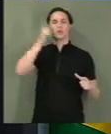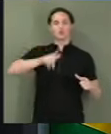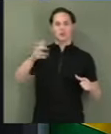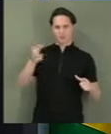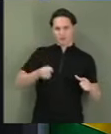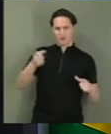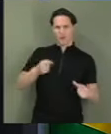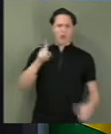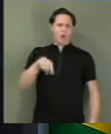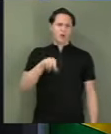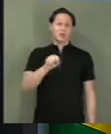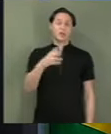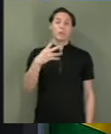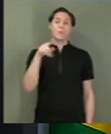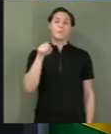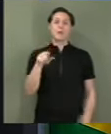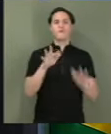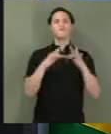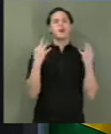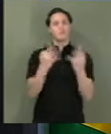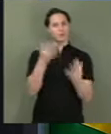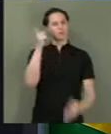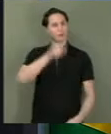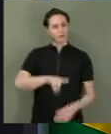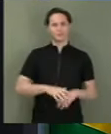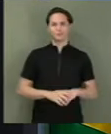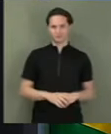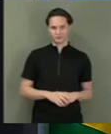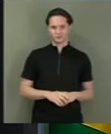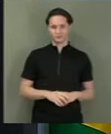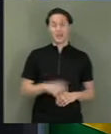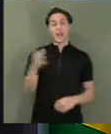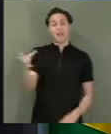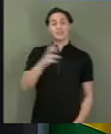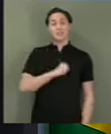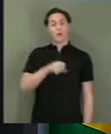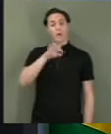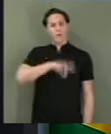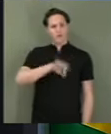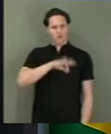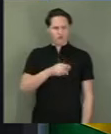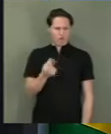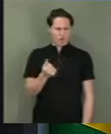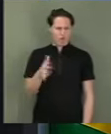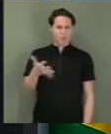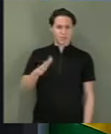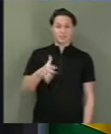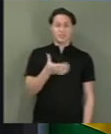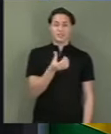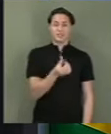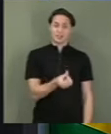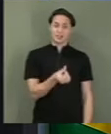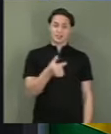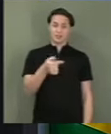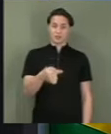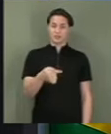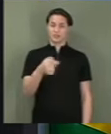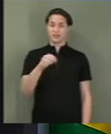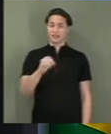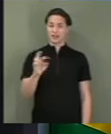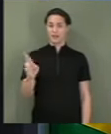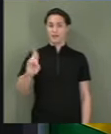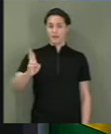mil famílias que receberam o valor médio de 670